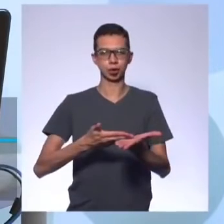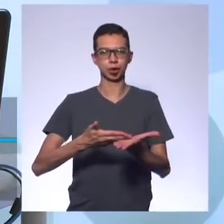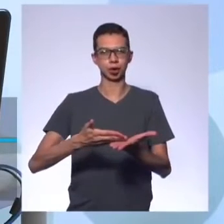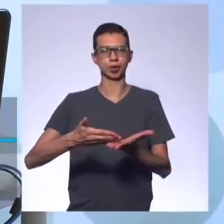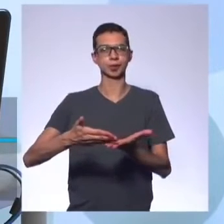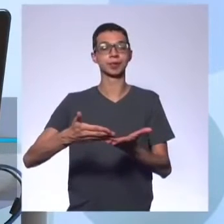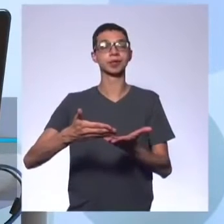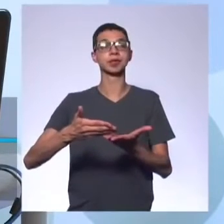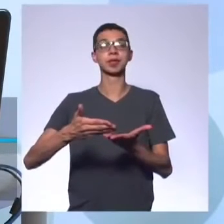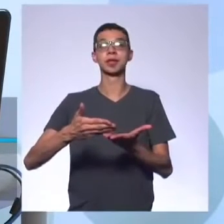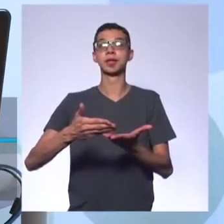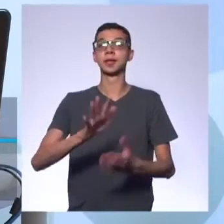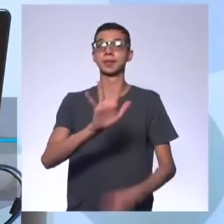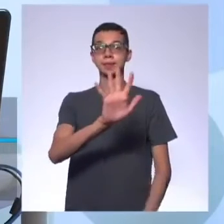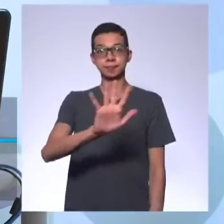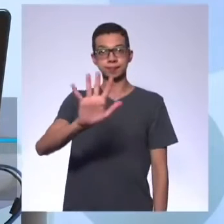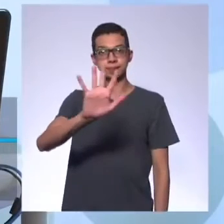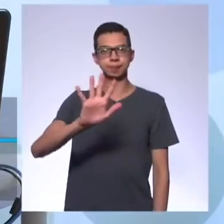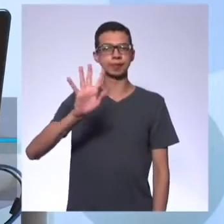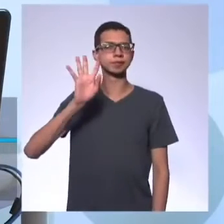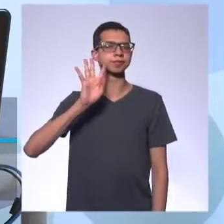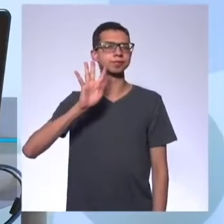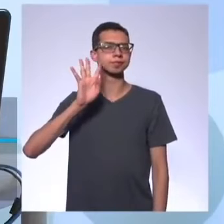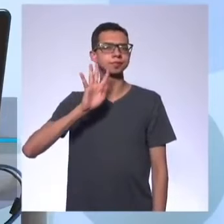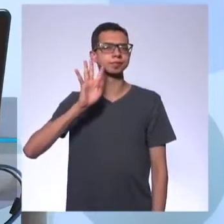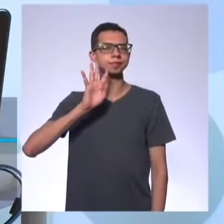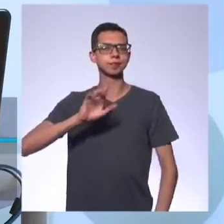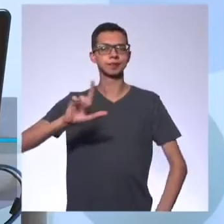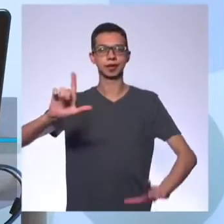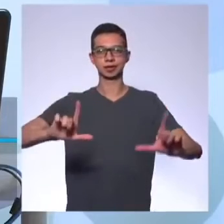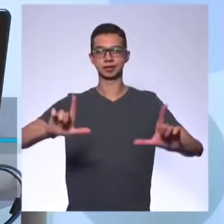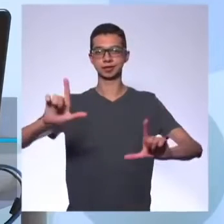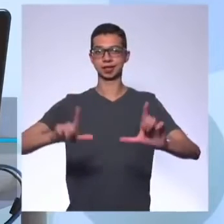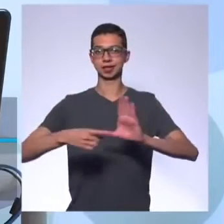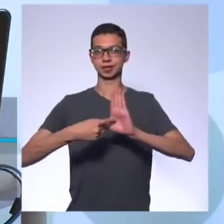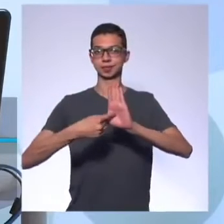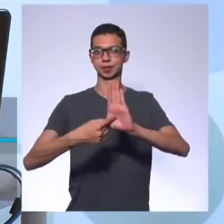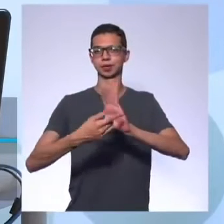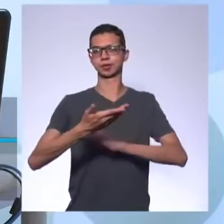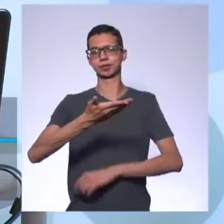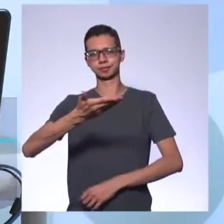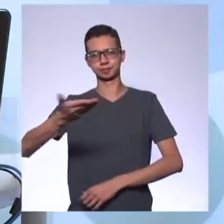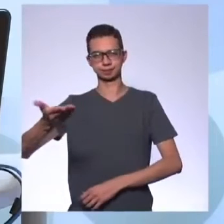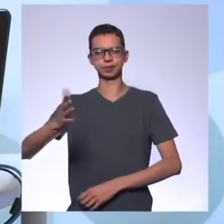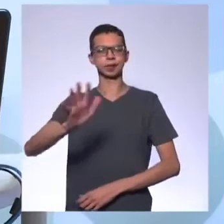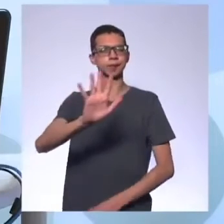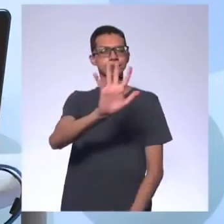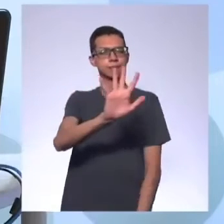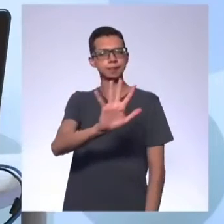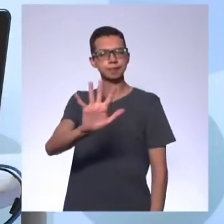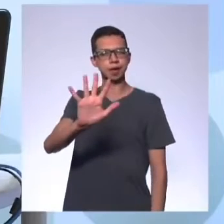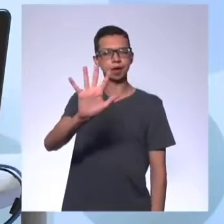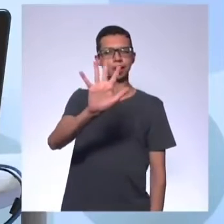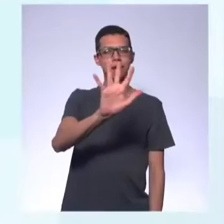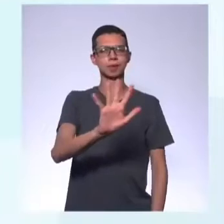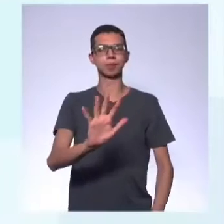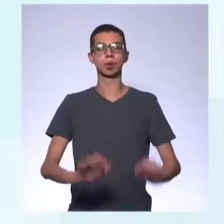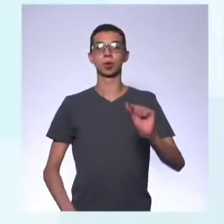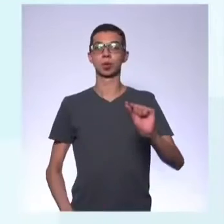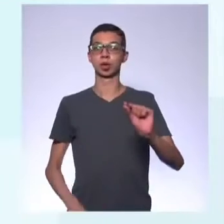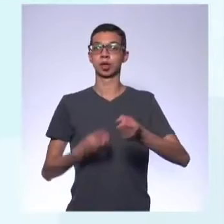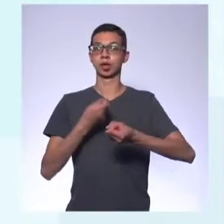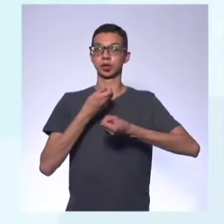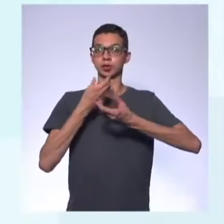um mapa super bacana que vai aparecer aí na tela para vocês. Esse mapa, ele traz uma informação muito rica,